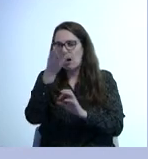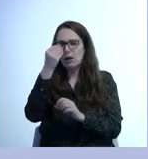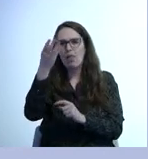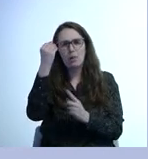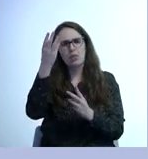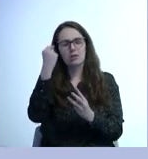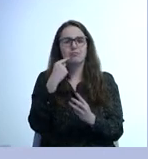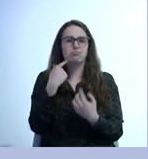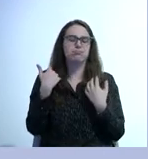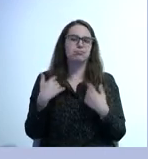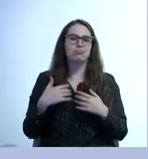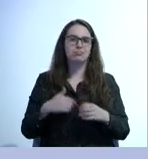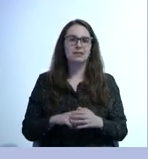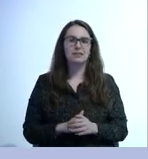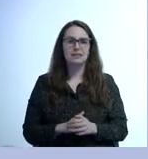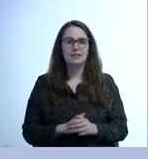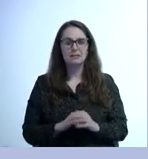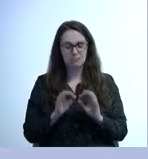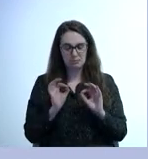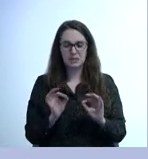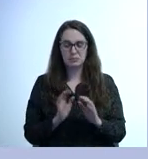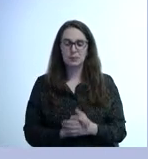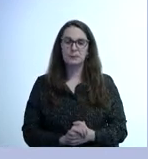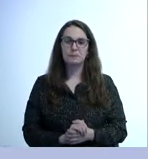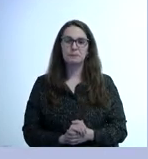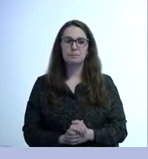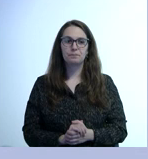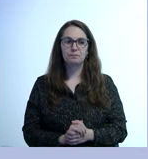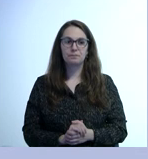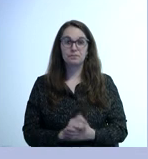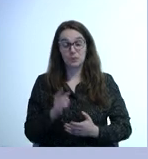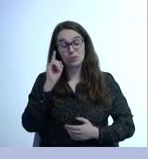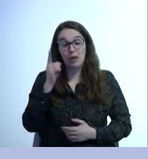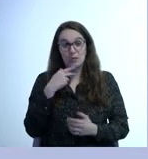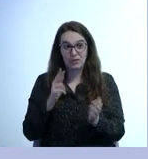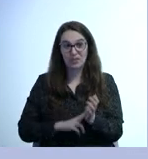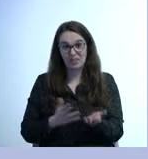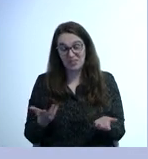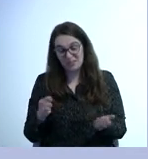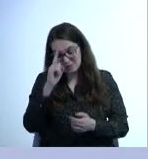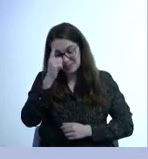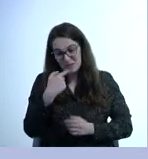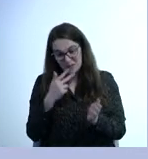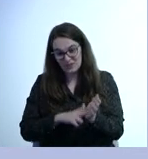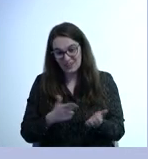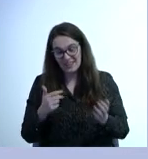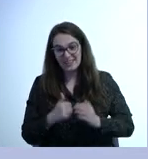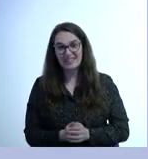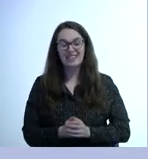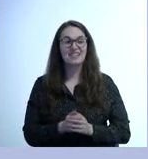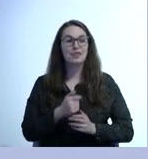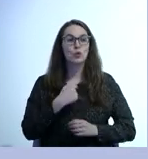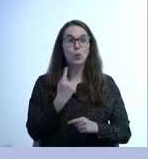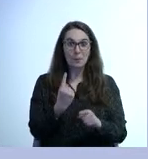para mim, com toda a franqueza. E sabes que é verdade. E uma das